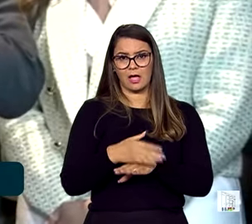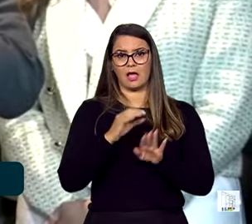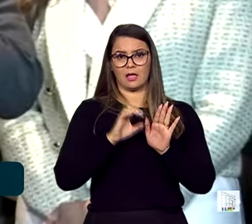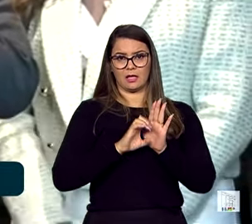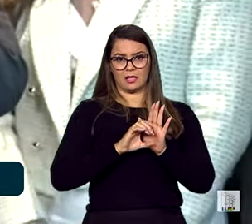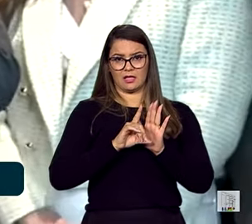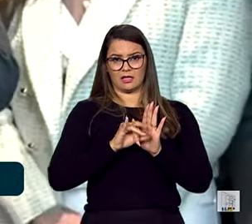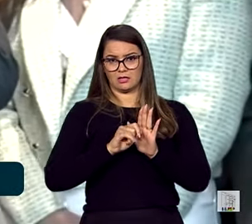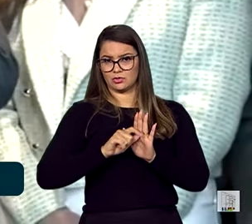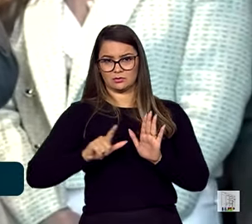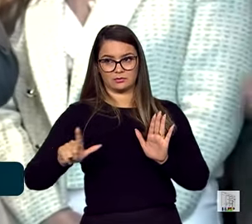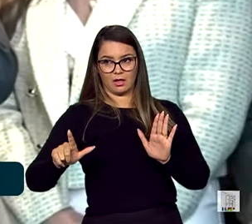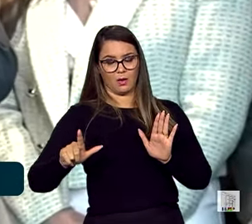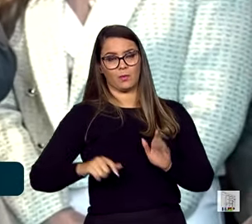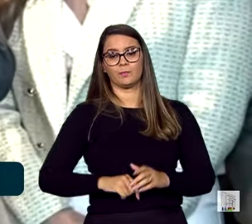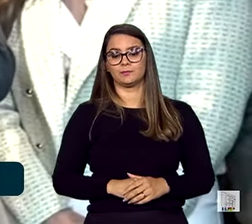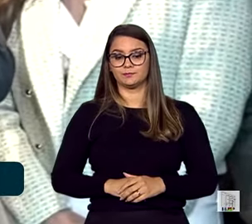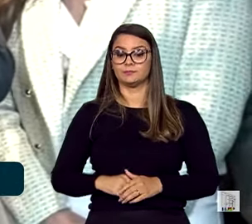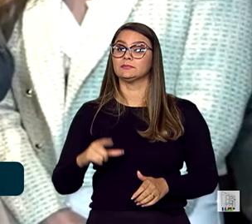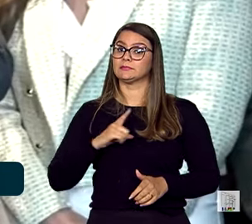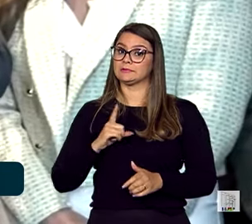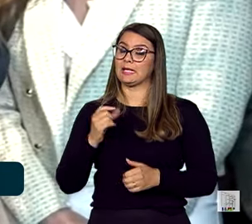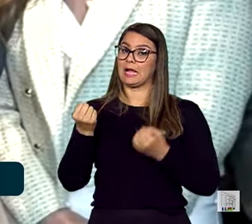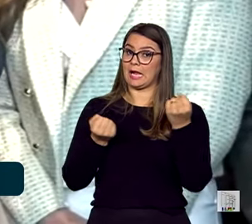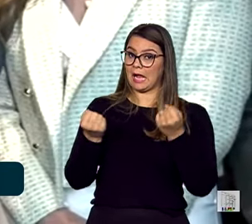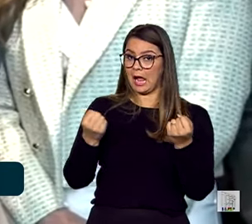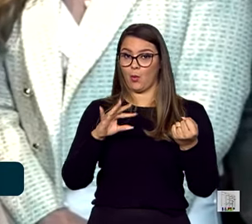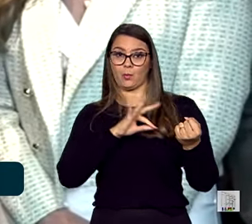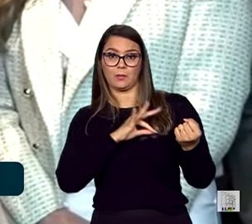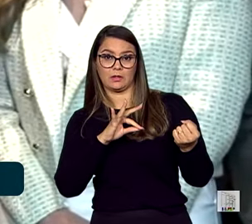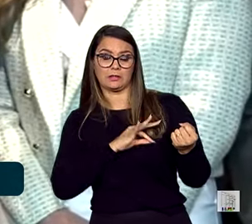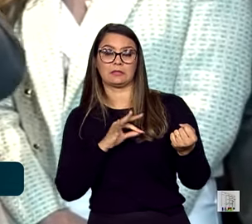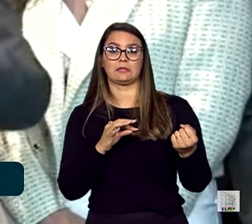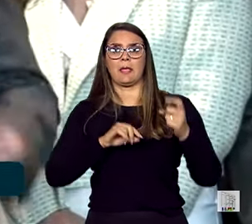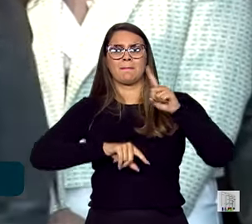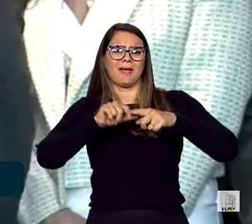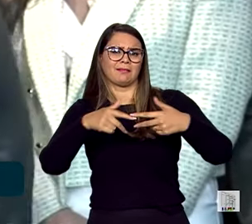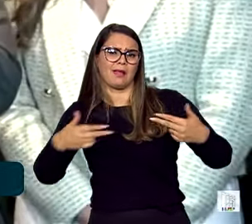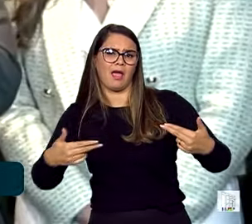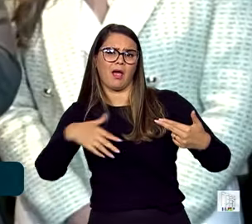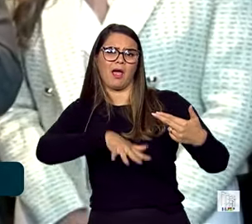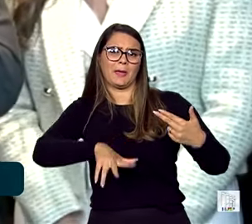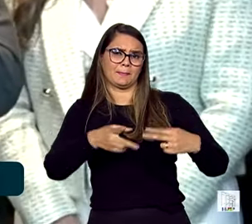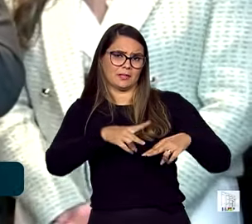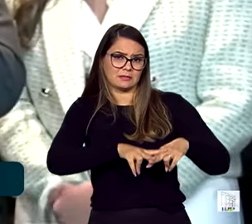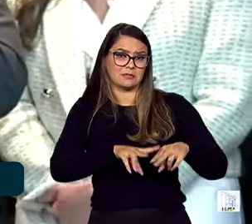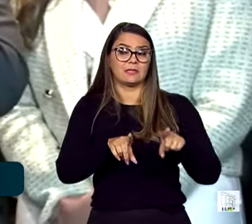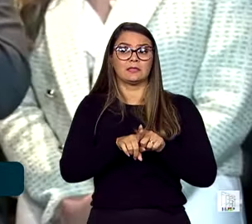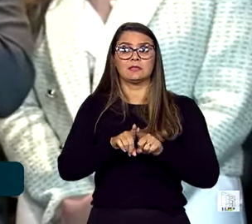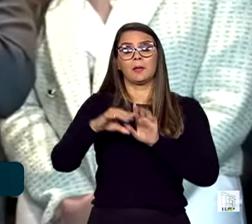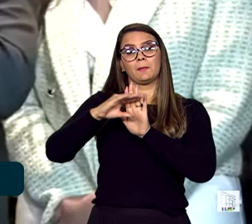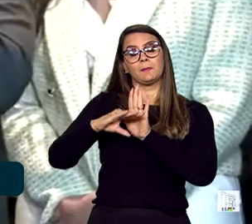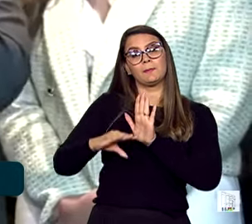edital. Nós temos viaturas, equipamentos da Secretaria de Administração Penitenciária. Nós temos também programas